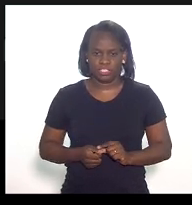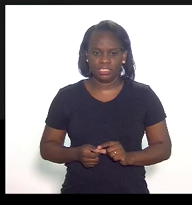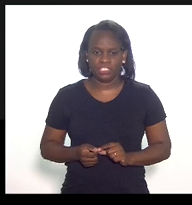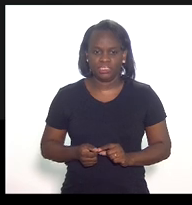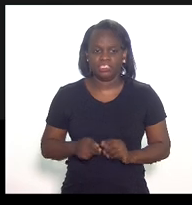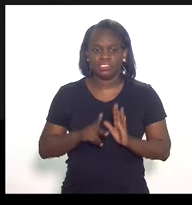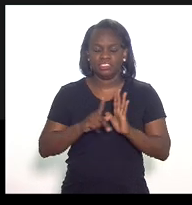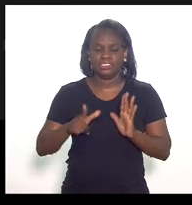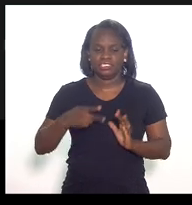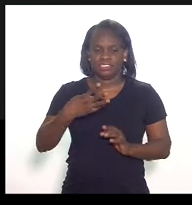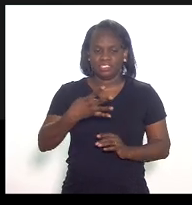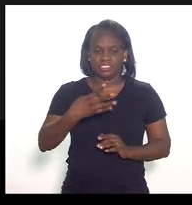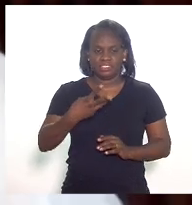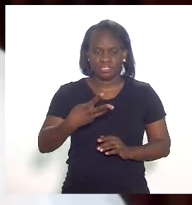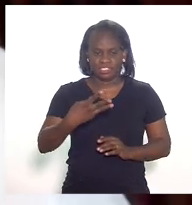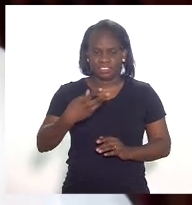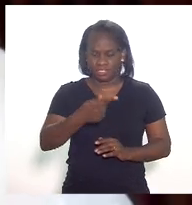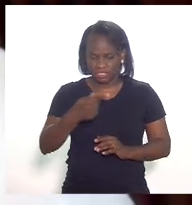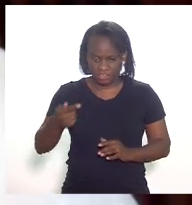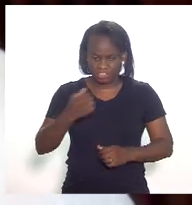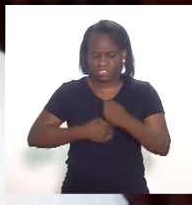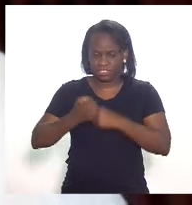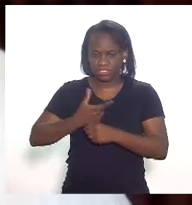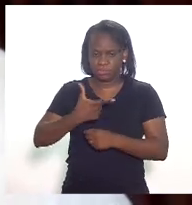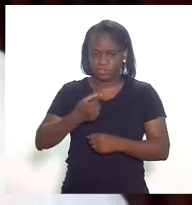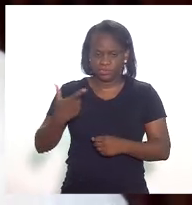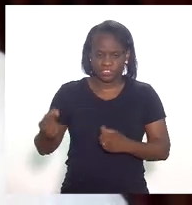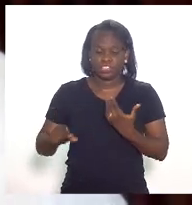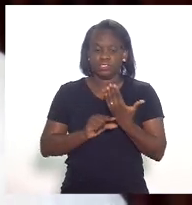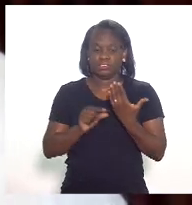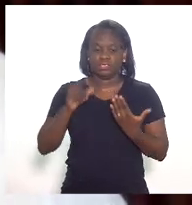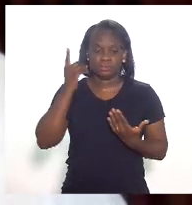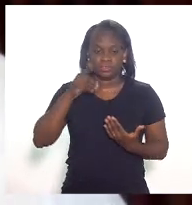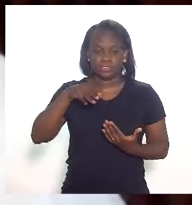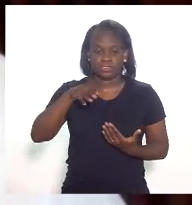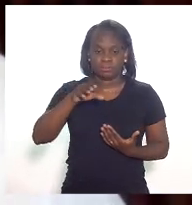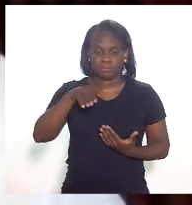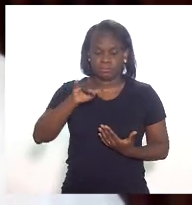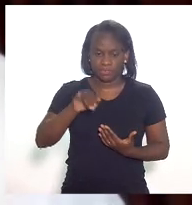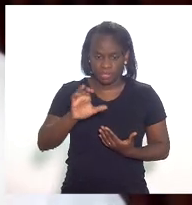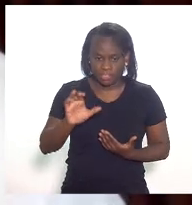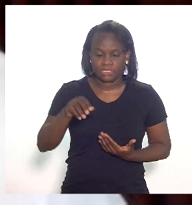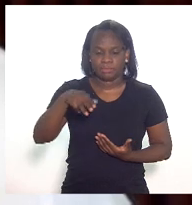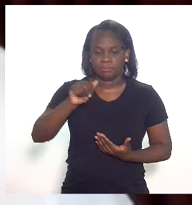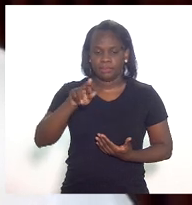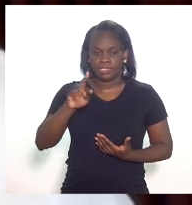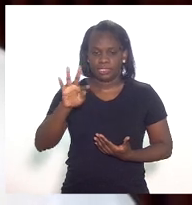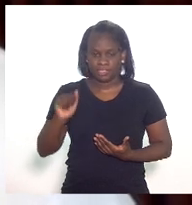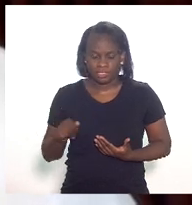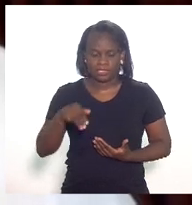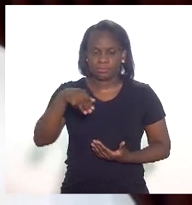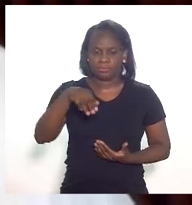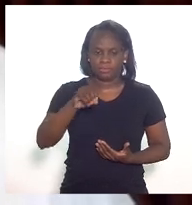Projeto de lei 3477-2020, autoria do deputado Carlos Mink, Dani Monteiro, Mata Rocha e Mônica Francisco.